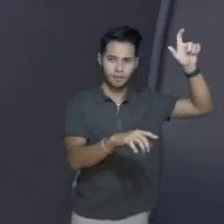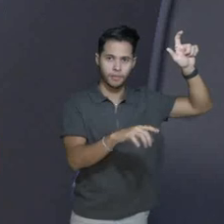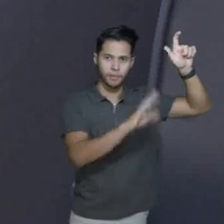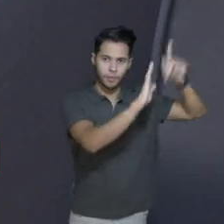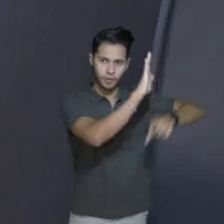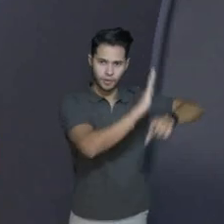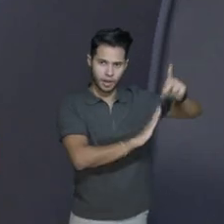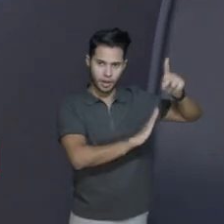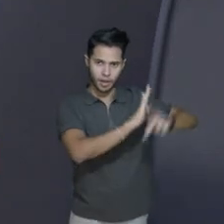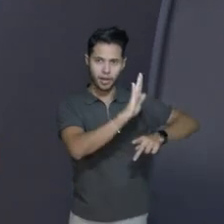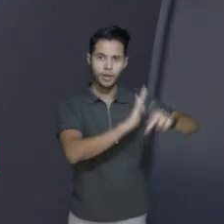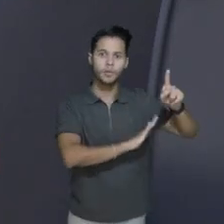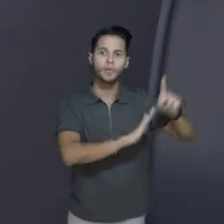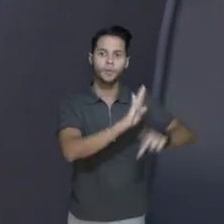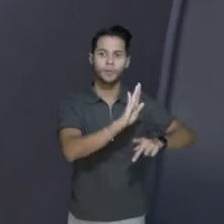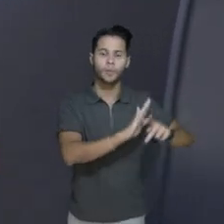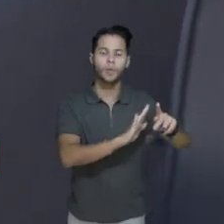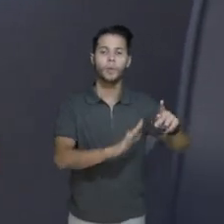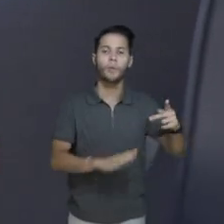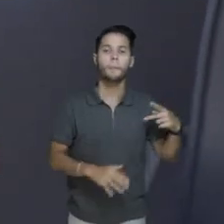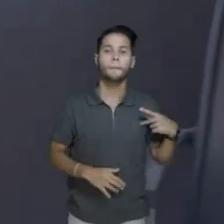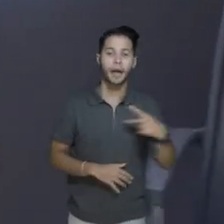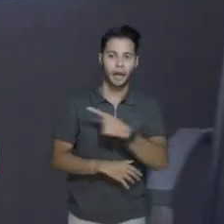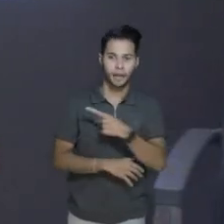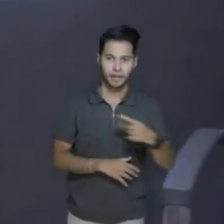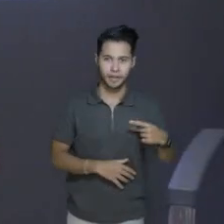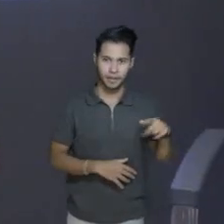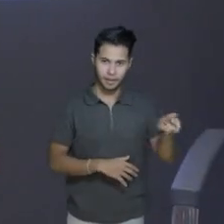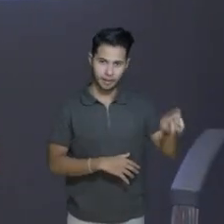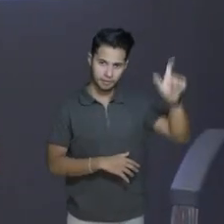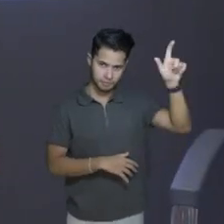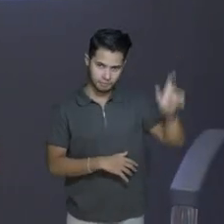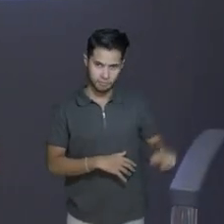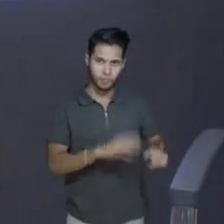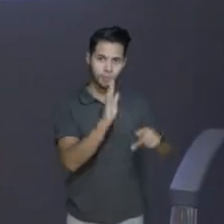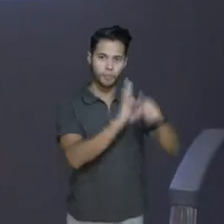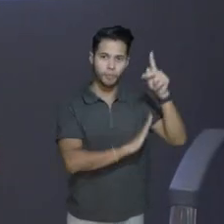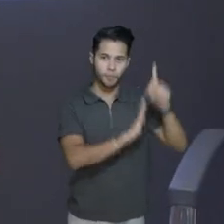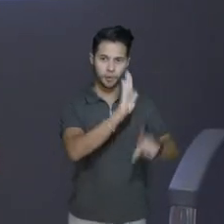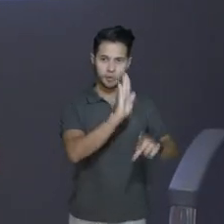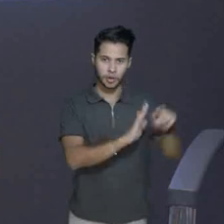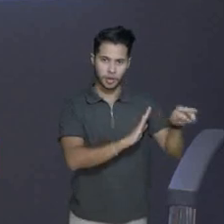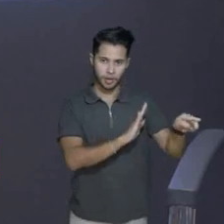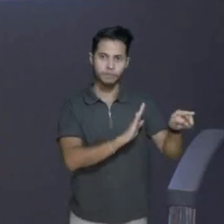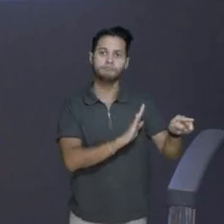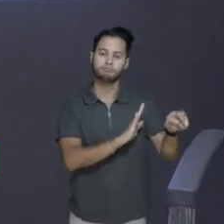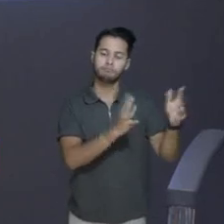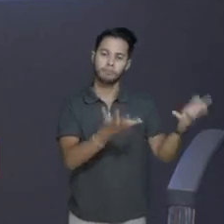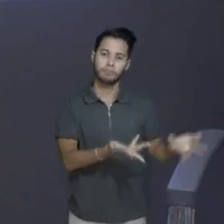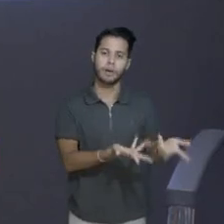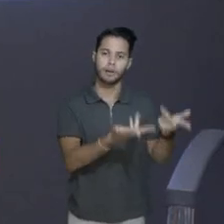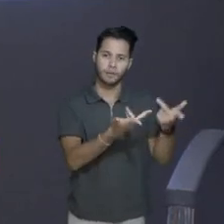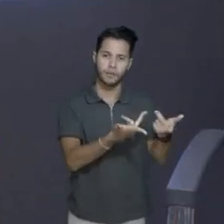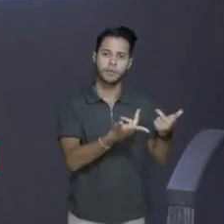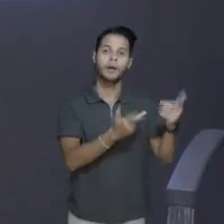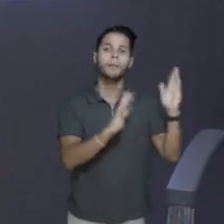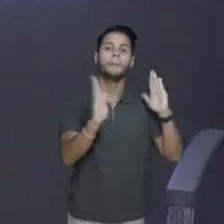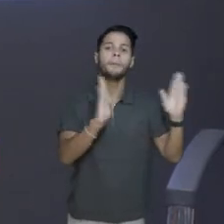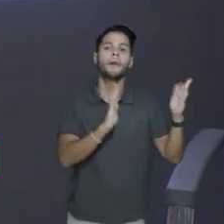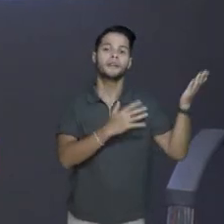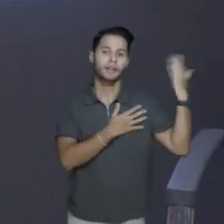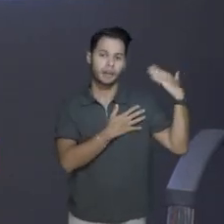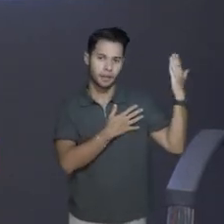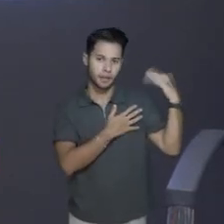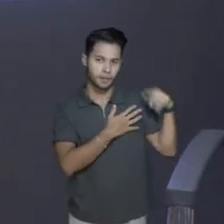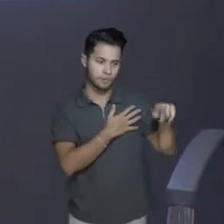que o padre faz o programa dele procurando caminhos que é maravilhoso e durante uma época esse progama